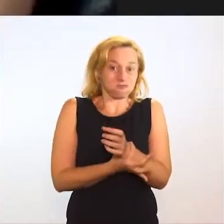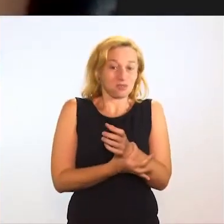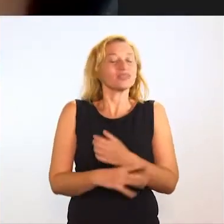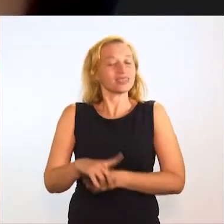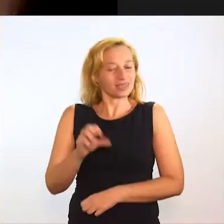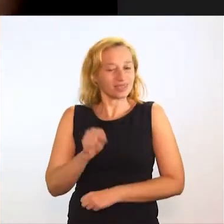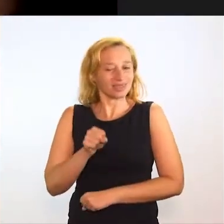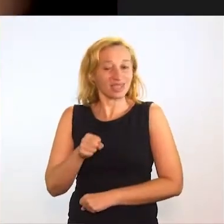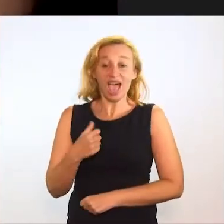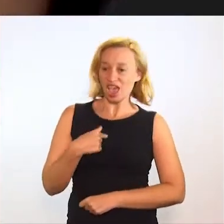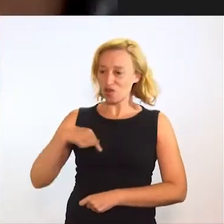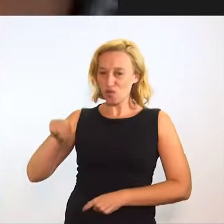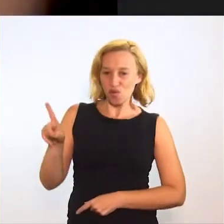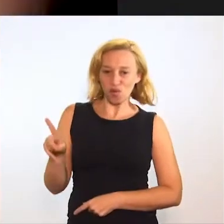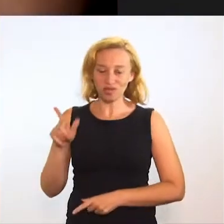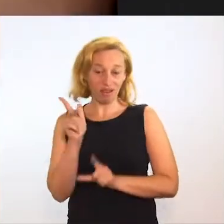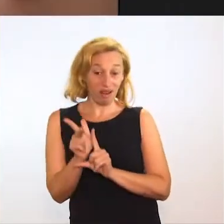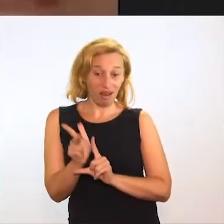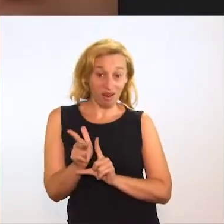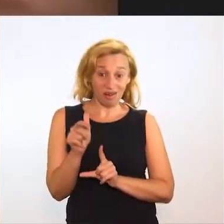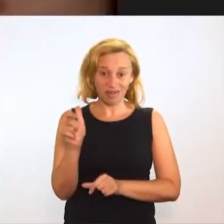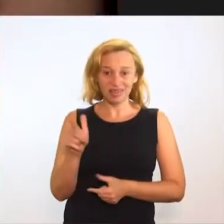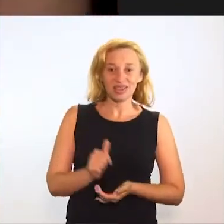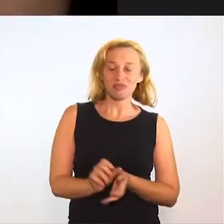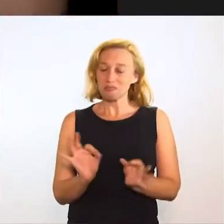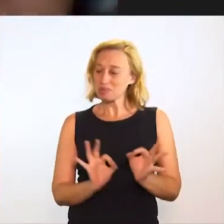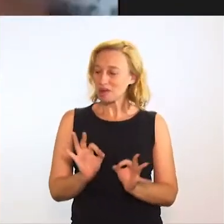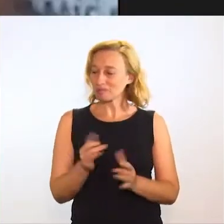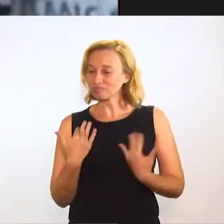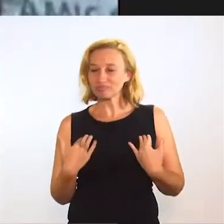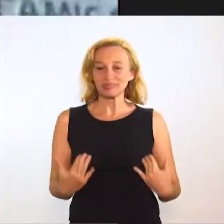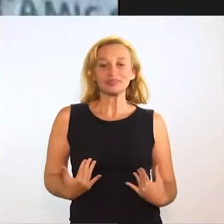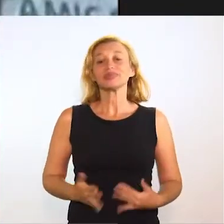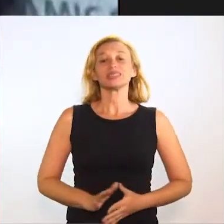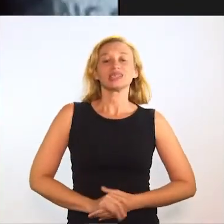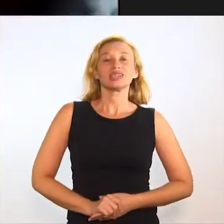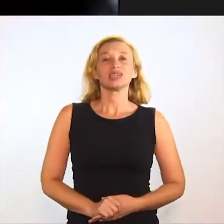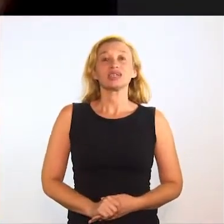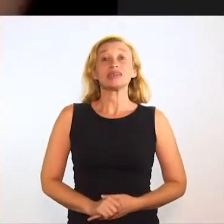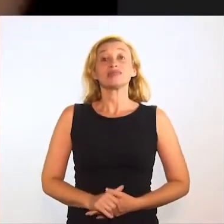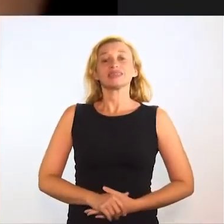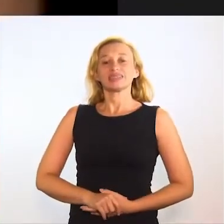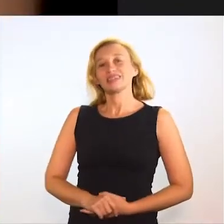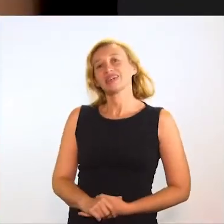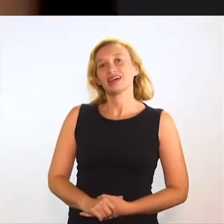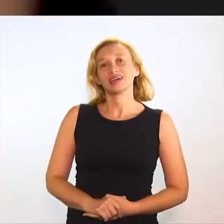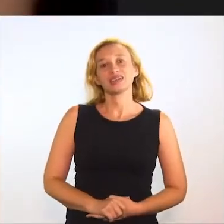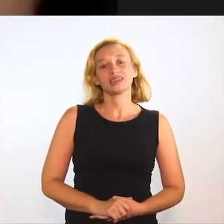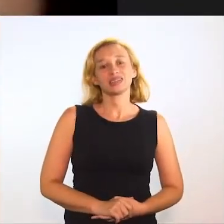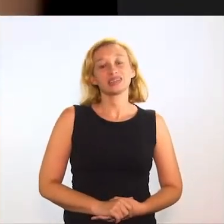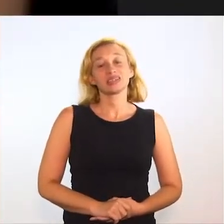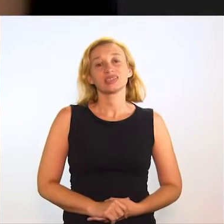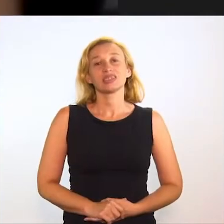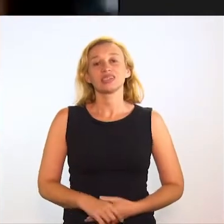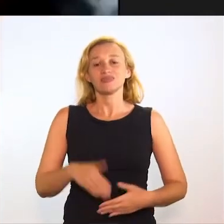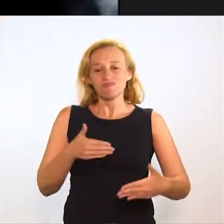sentindo mais seguro. Aí todo mundo fala: não, eu vou participar de uma live assim, eu vou fazer assado. E aí